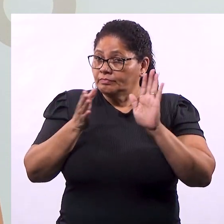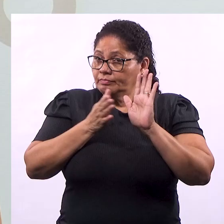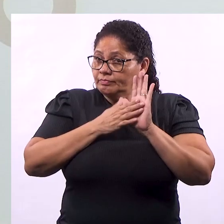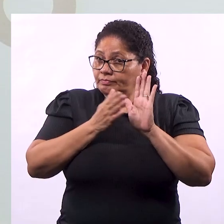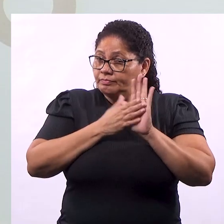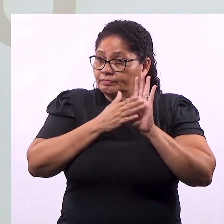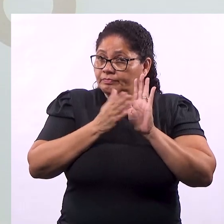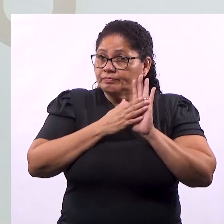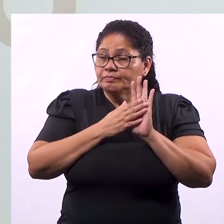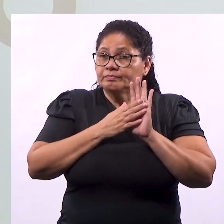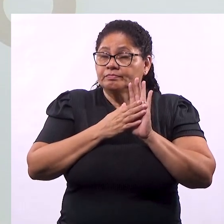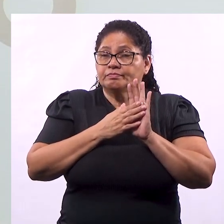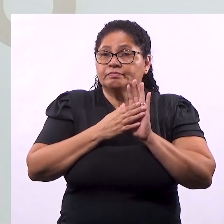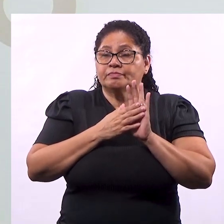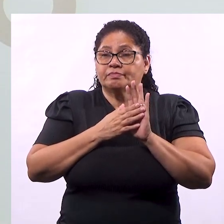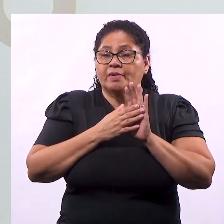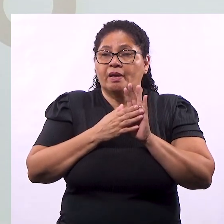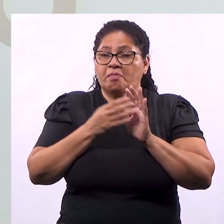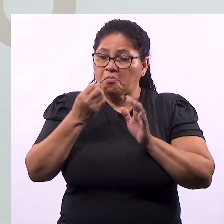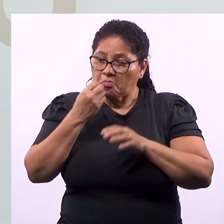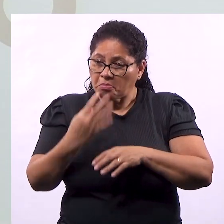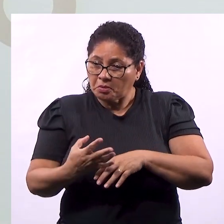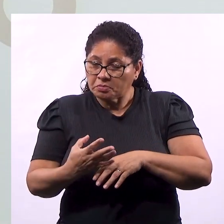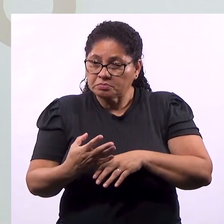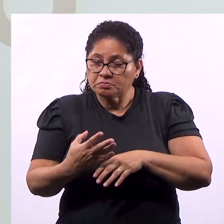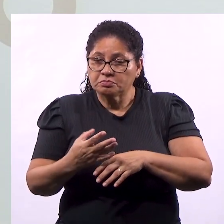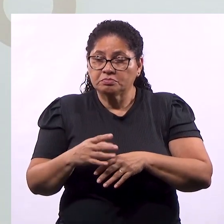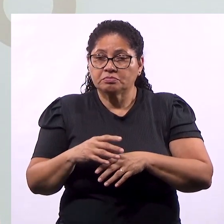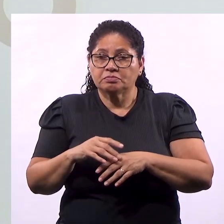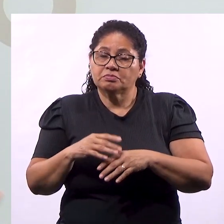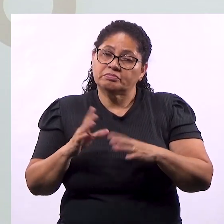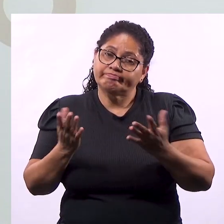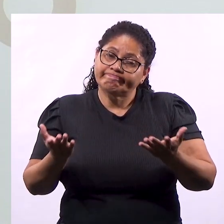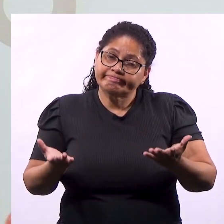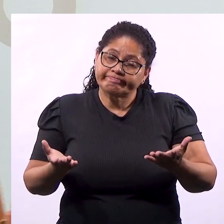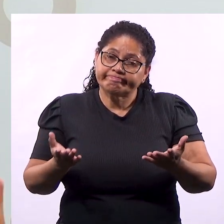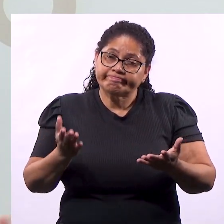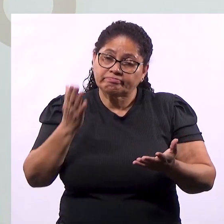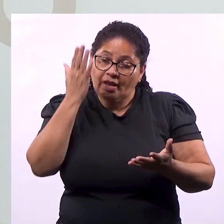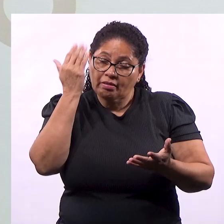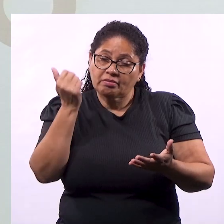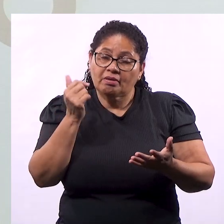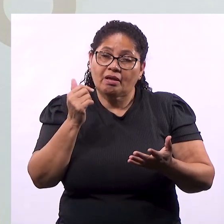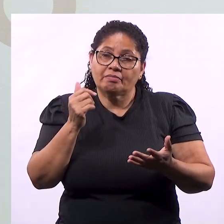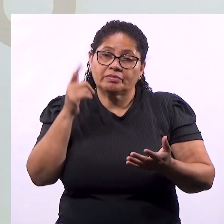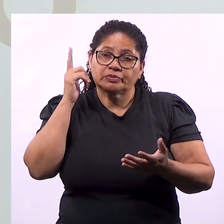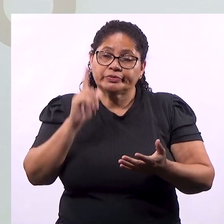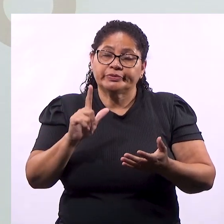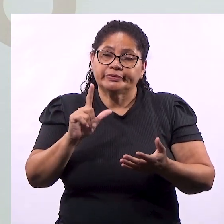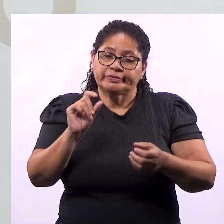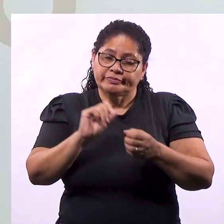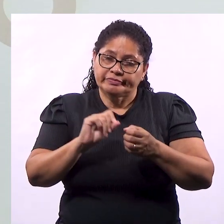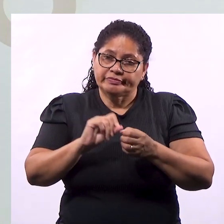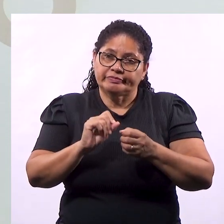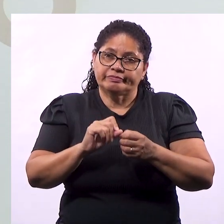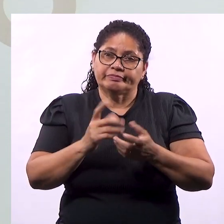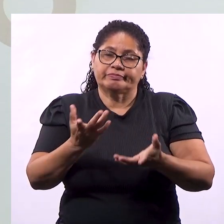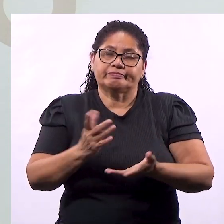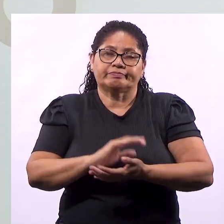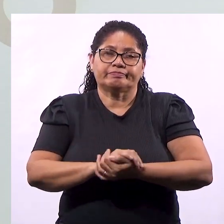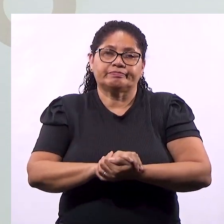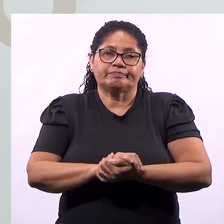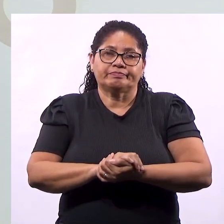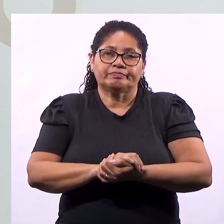é uma proposta uma proposta bastante moderna aí que de repente que está a gente consegue realizar um dia